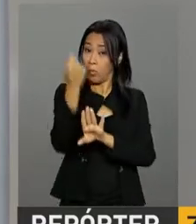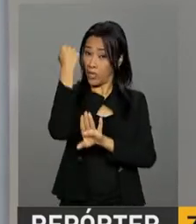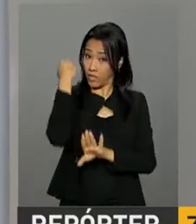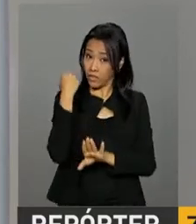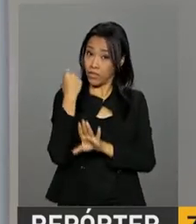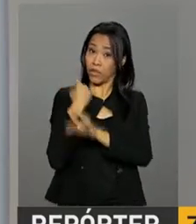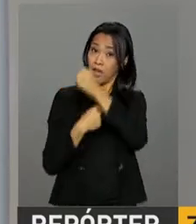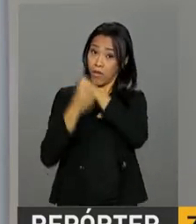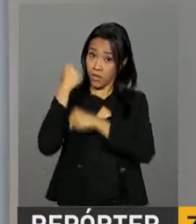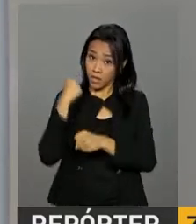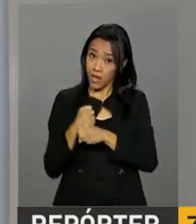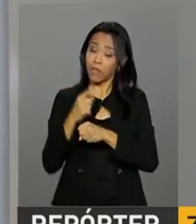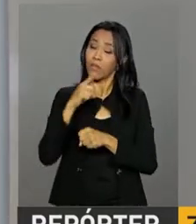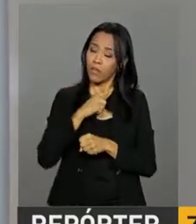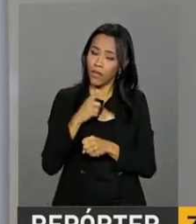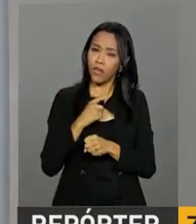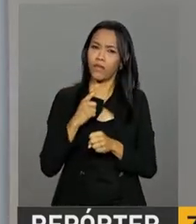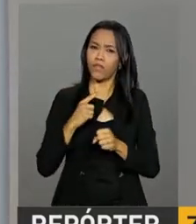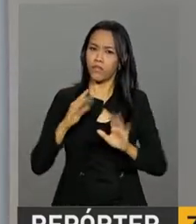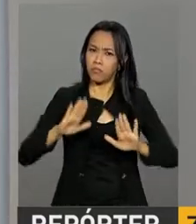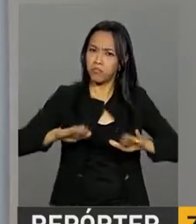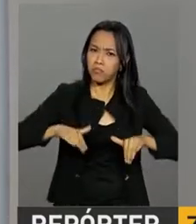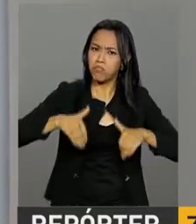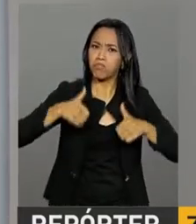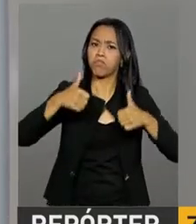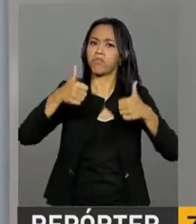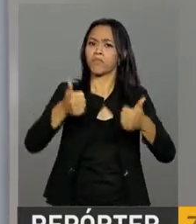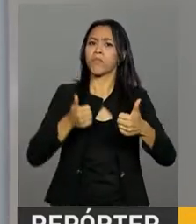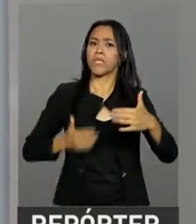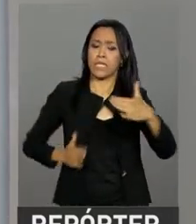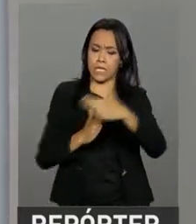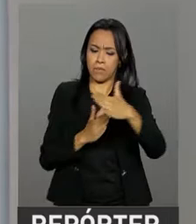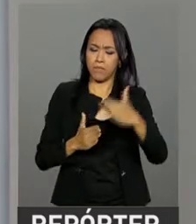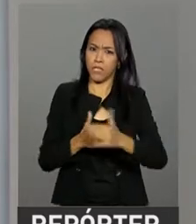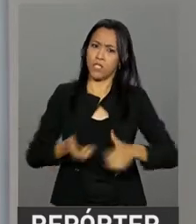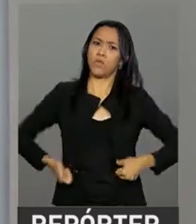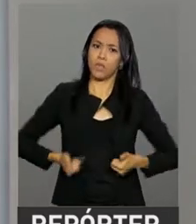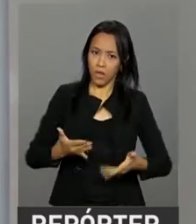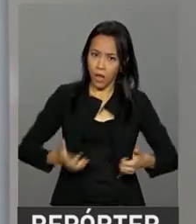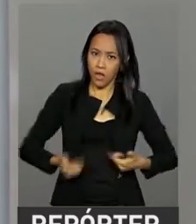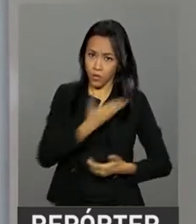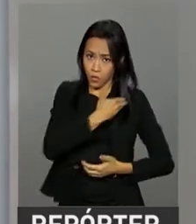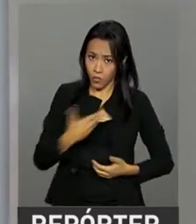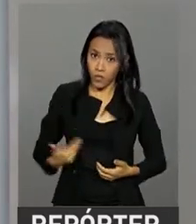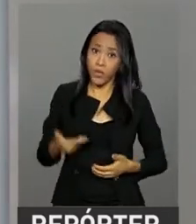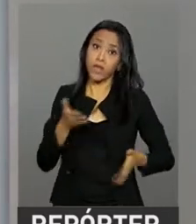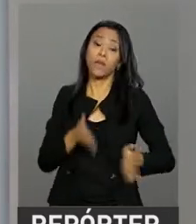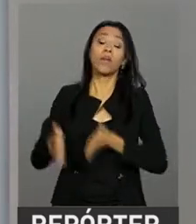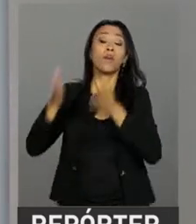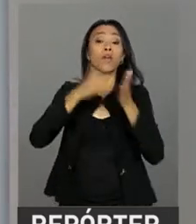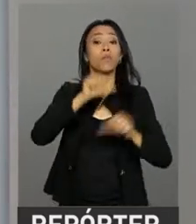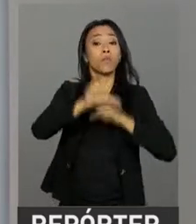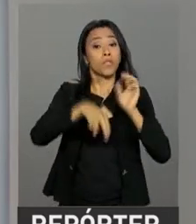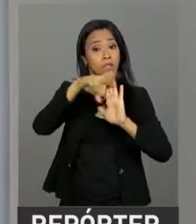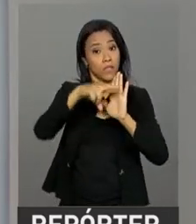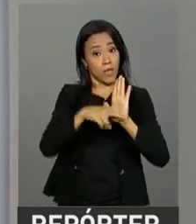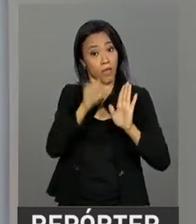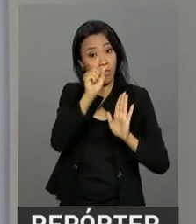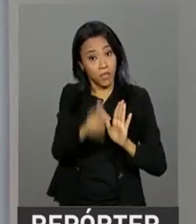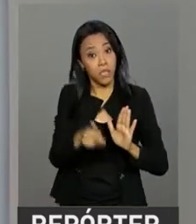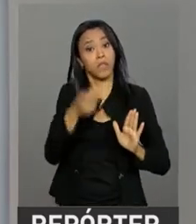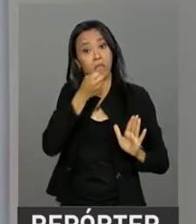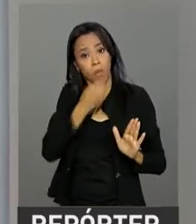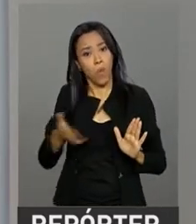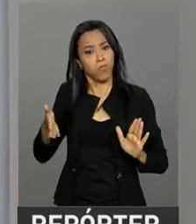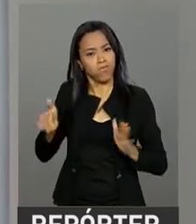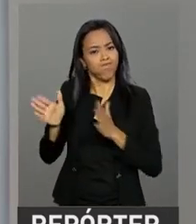com a regra do teto, que eu acho que é o grande destaque. Agora a gente tem a reforma da Previdência, então é um caminho que ainda precisa ser